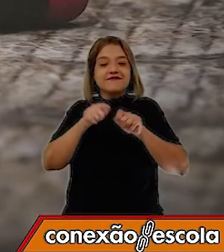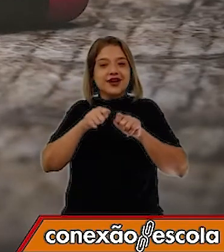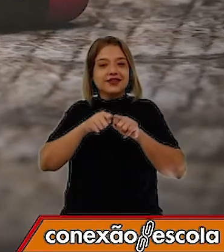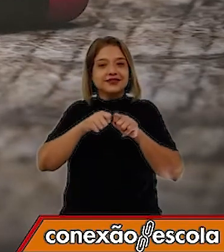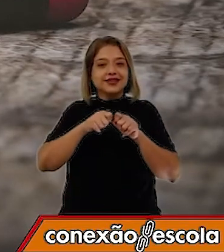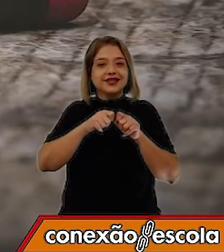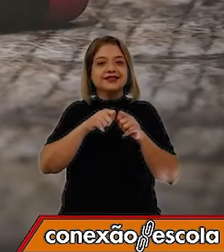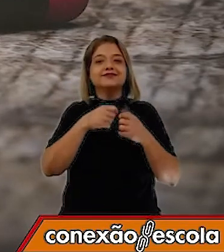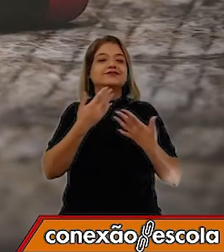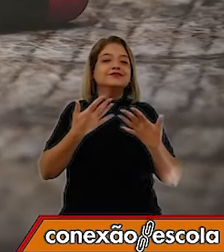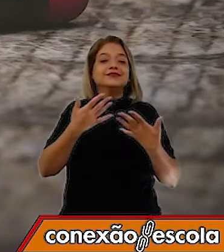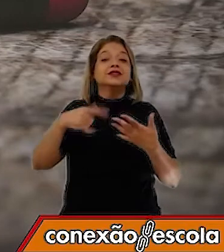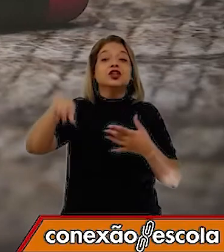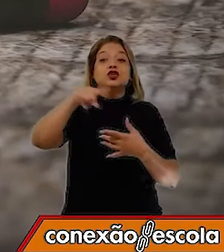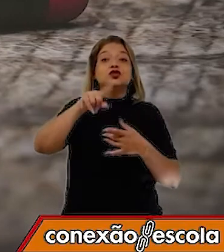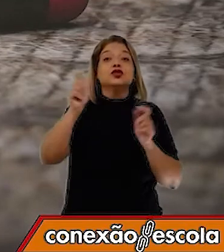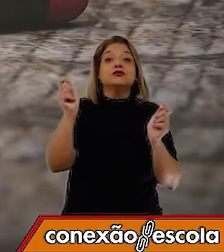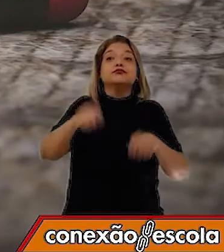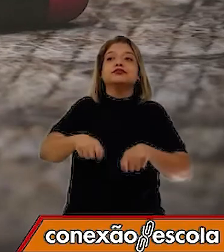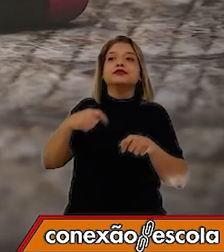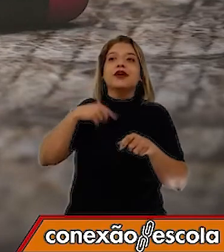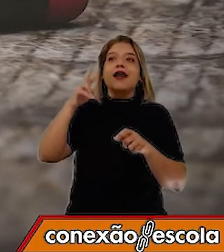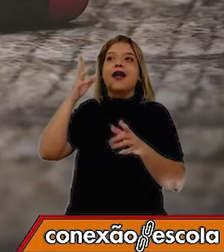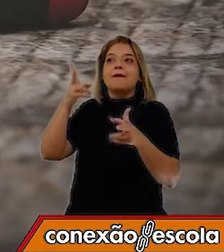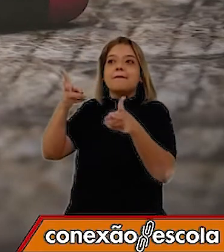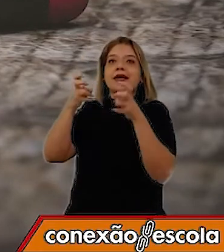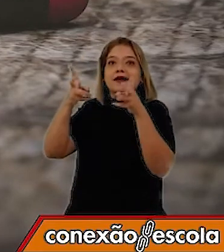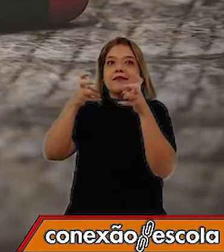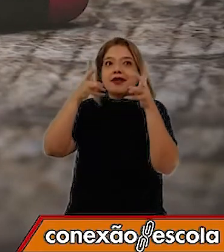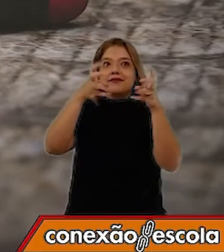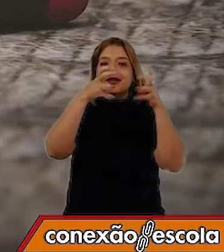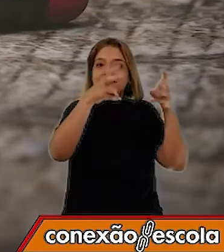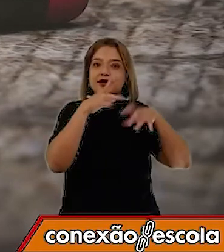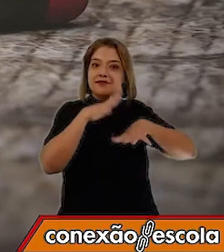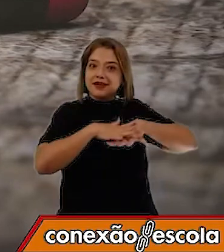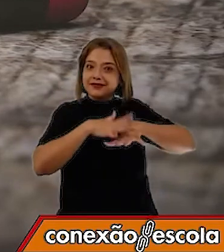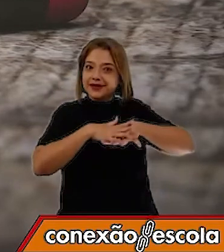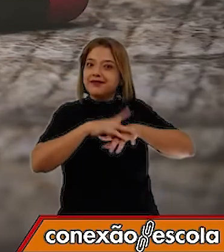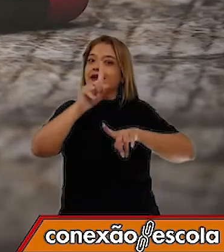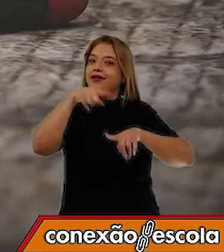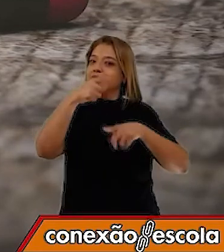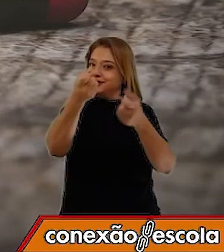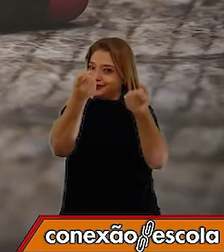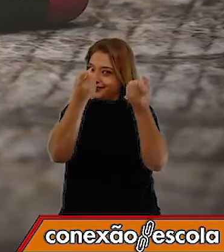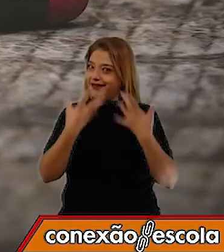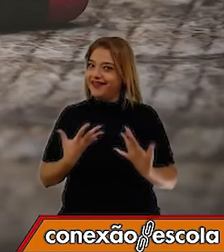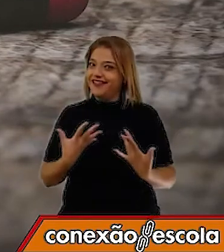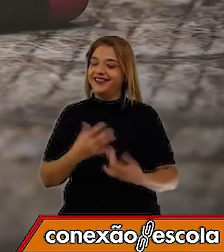tenha relação com a matemática? E depois me contam.